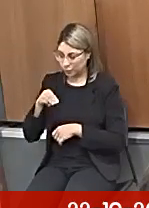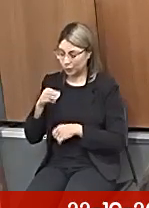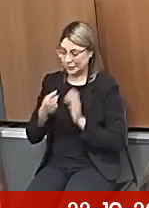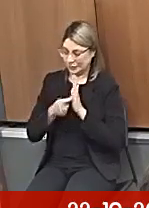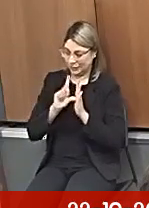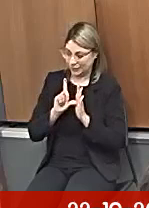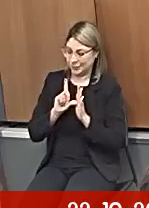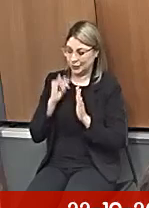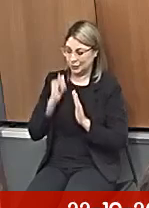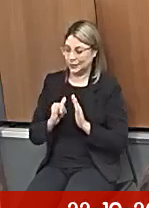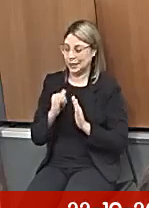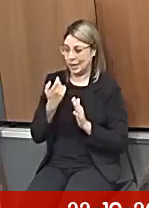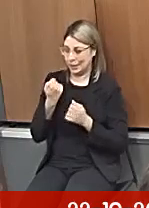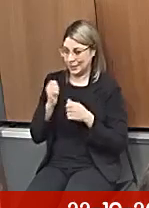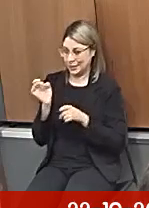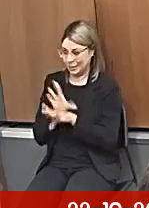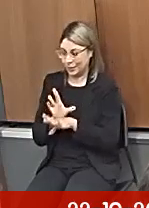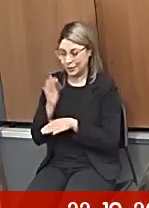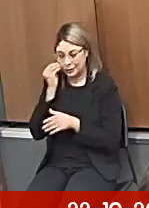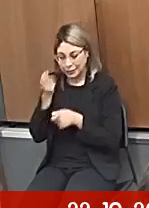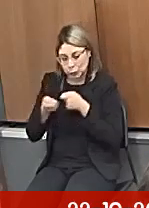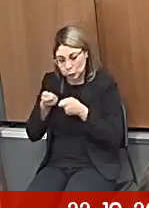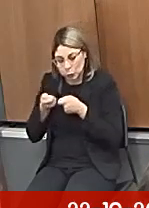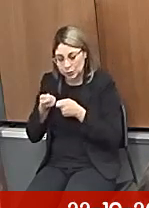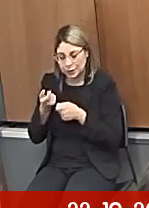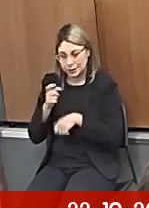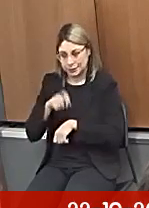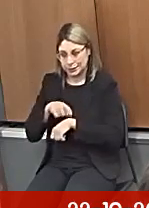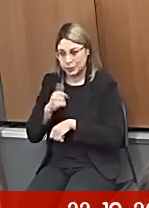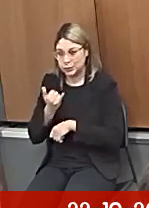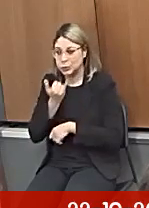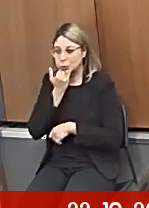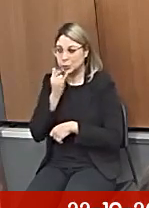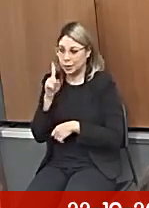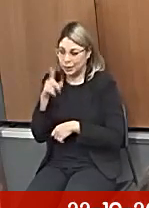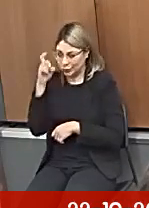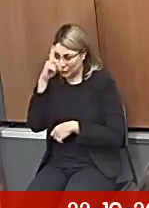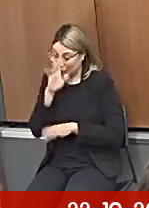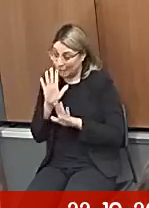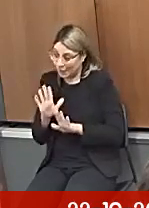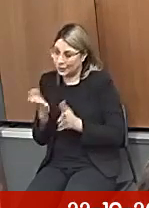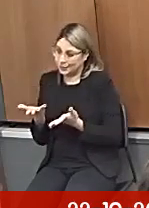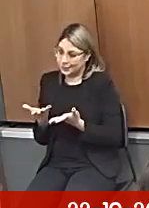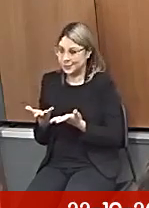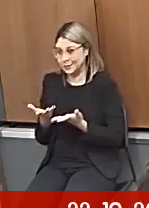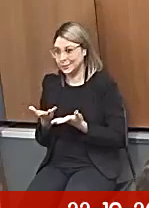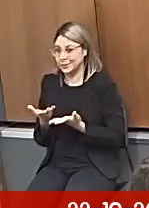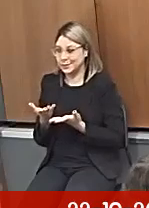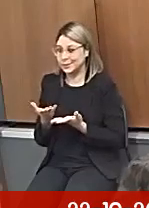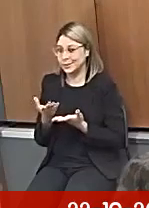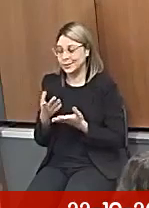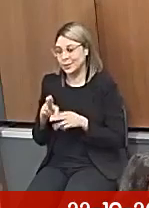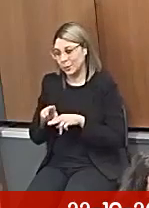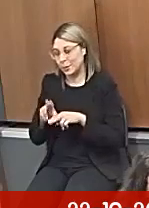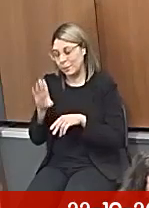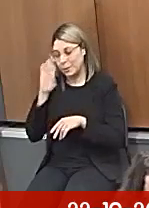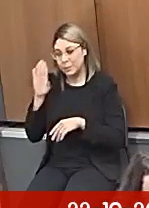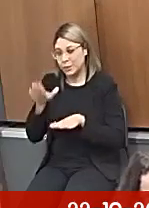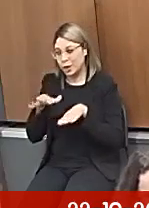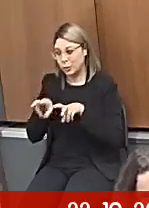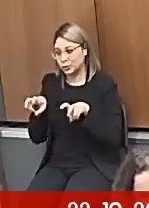gente, né, tentar controlar esse tempo aí. Me perdoe, viu, gente? É um papel difícil, mas que, principalmente numa audiência como essa,